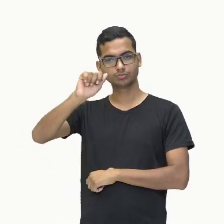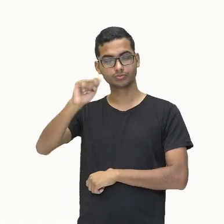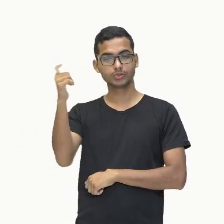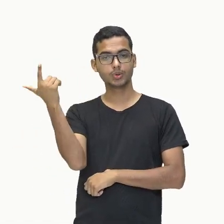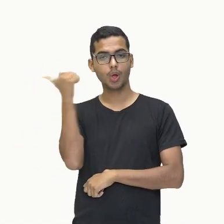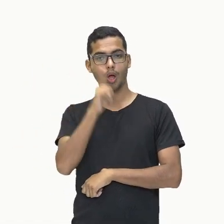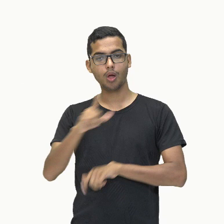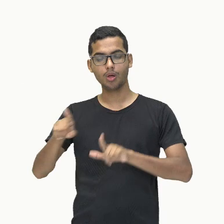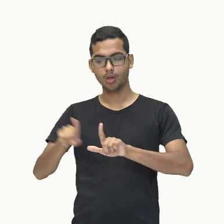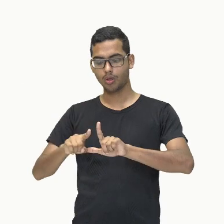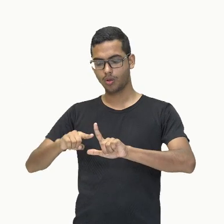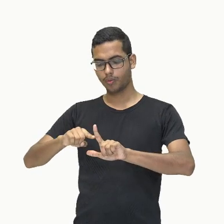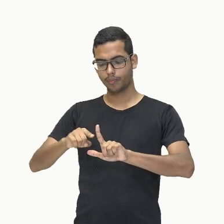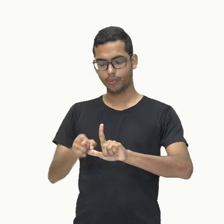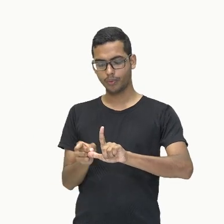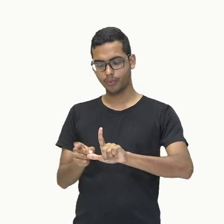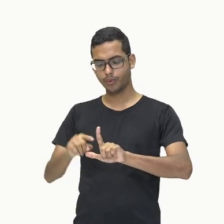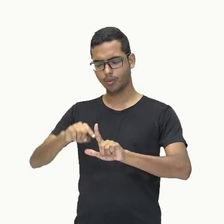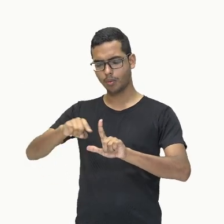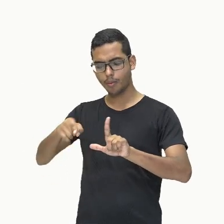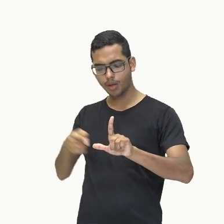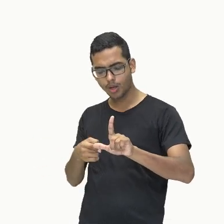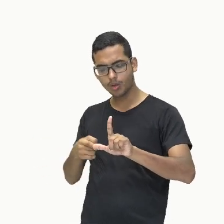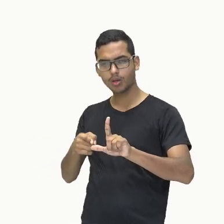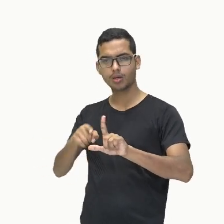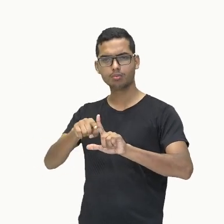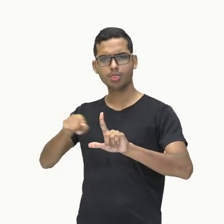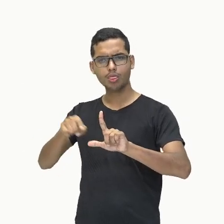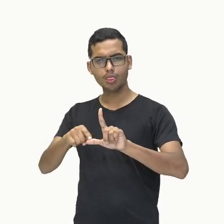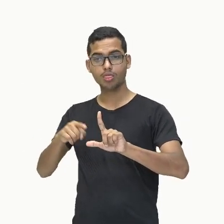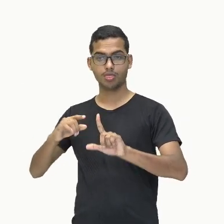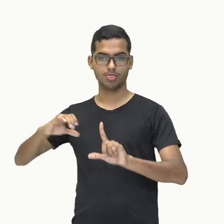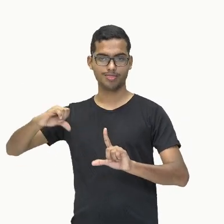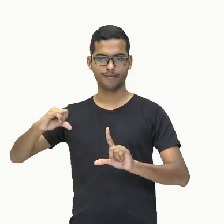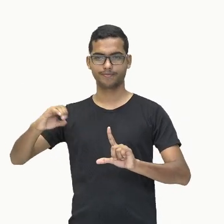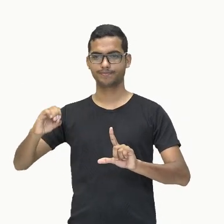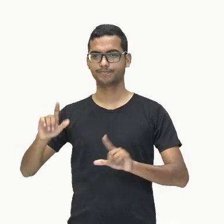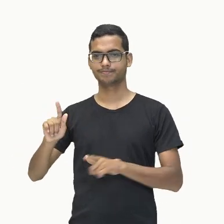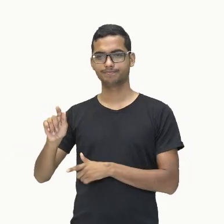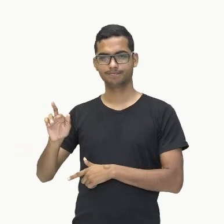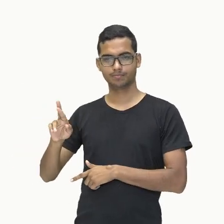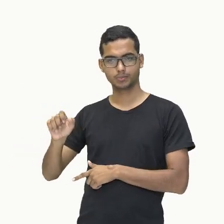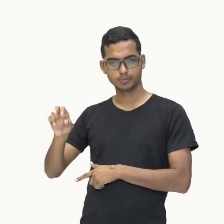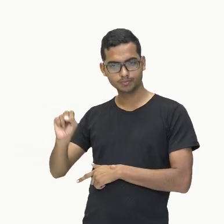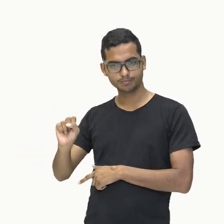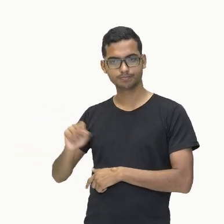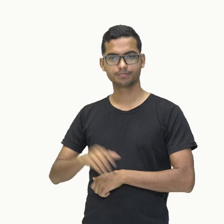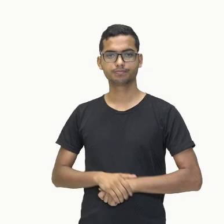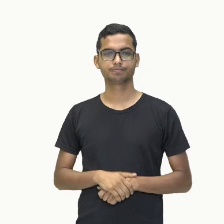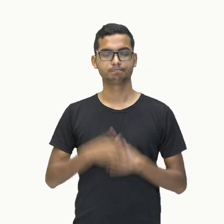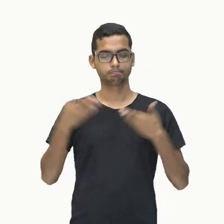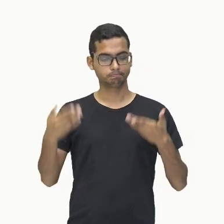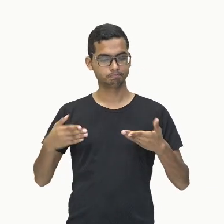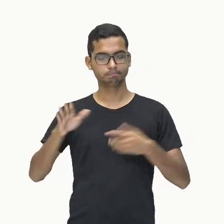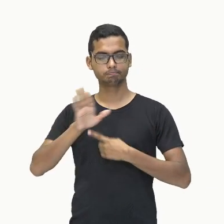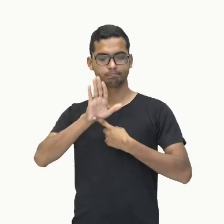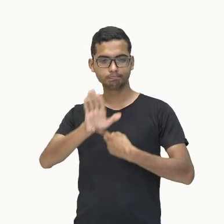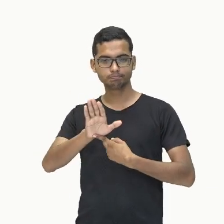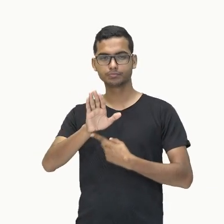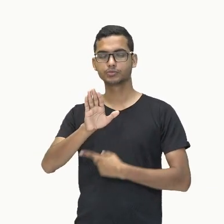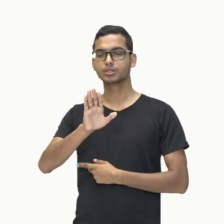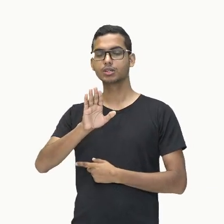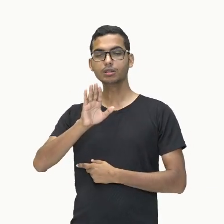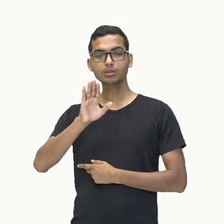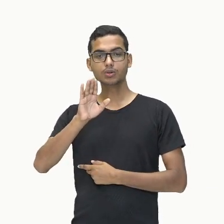90 graus. E respeitando esses critérios, nós vamos chamar então de projeção ortogonal, tá bom?